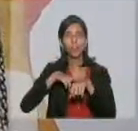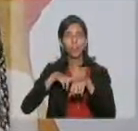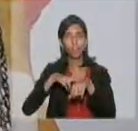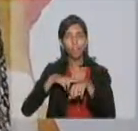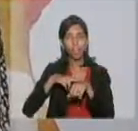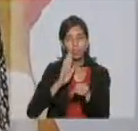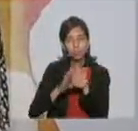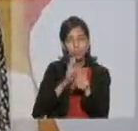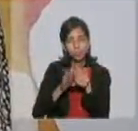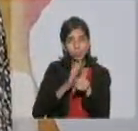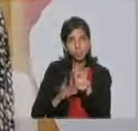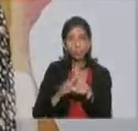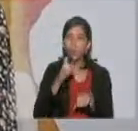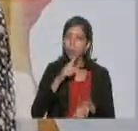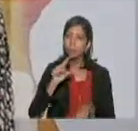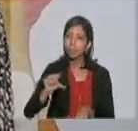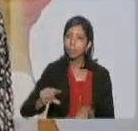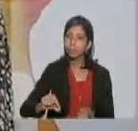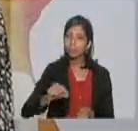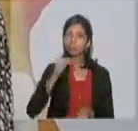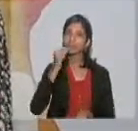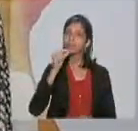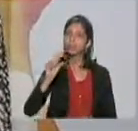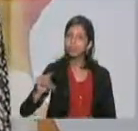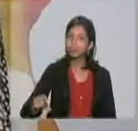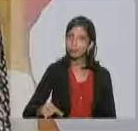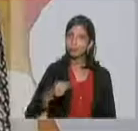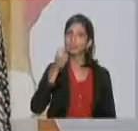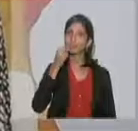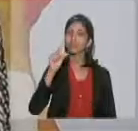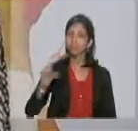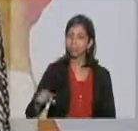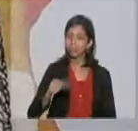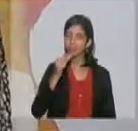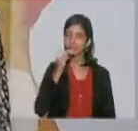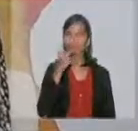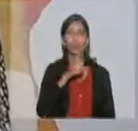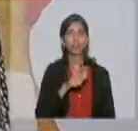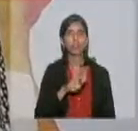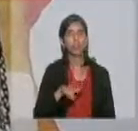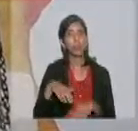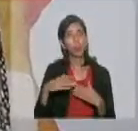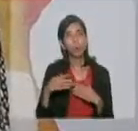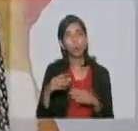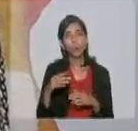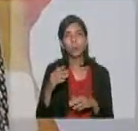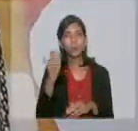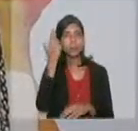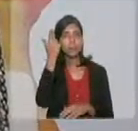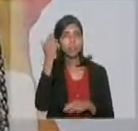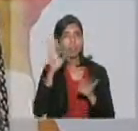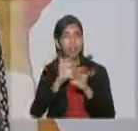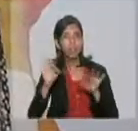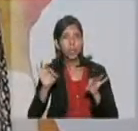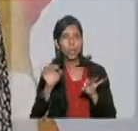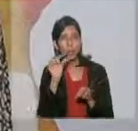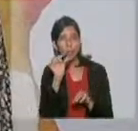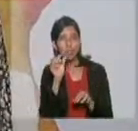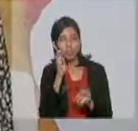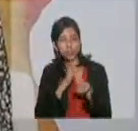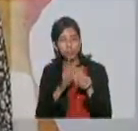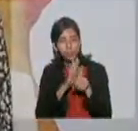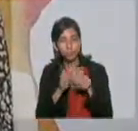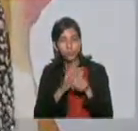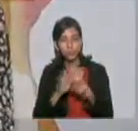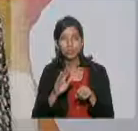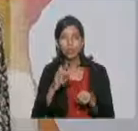espinafre cozida e picadinha, ela agarra fazendo esse movimento e leva para dentro da boca. Um pedaço, um cubinho de cenoura um pouco menor, ela